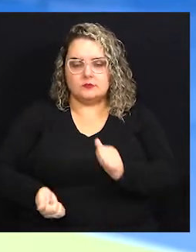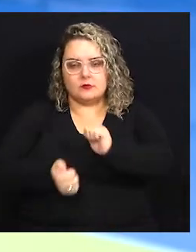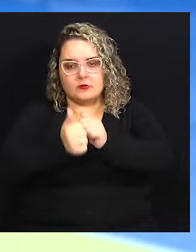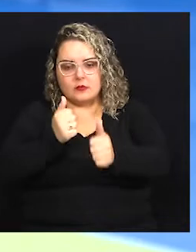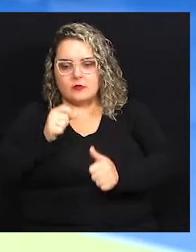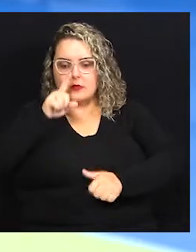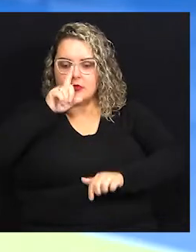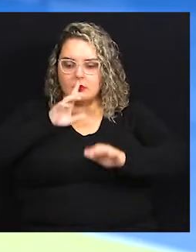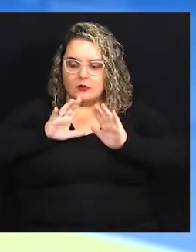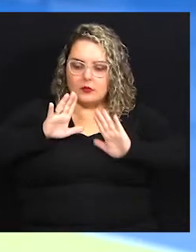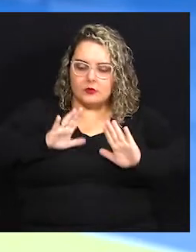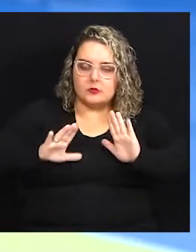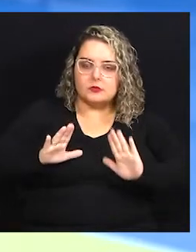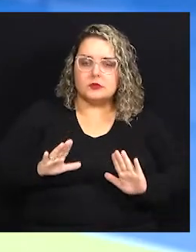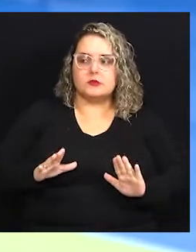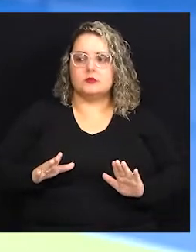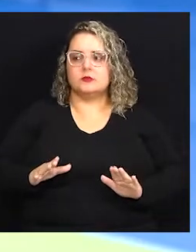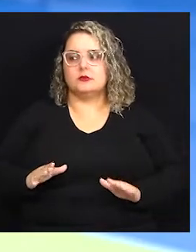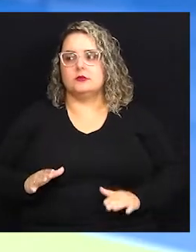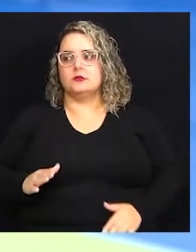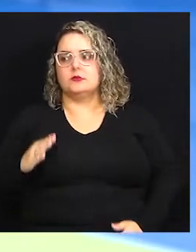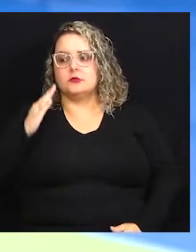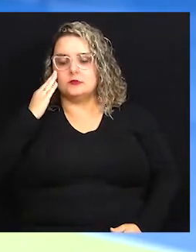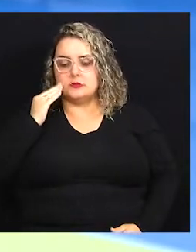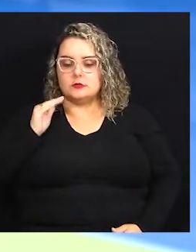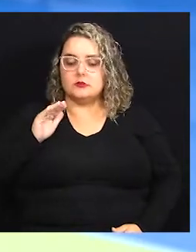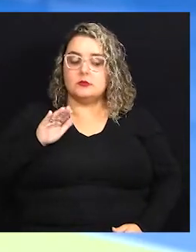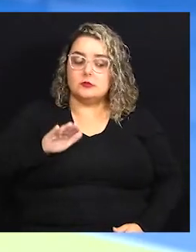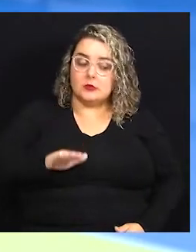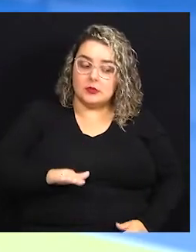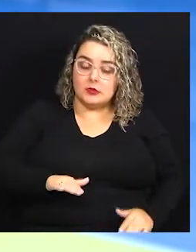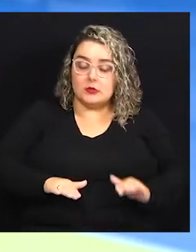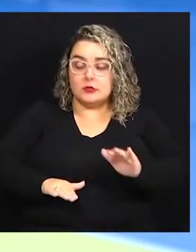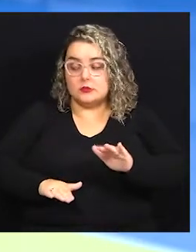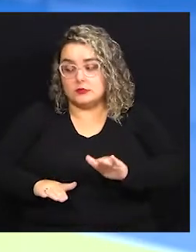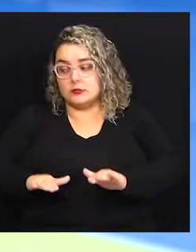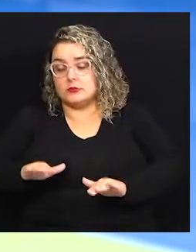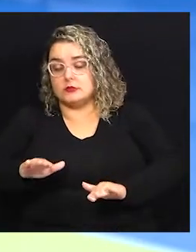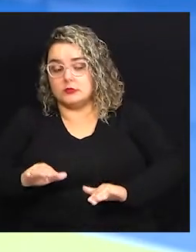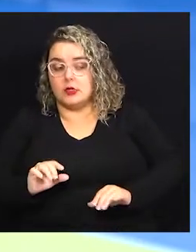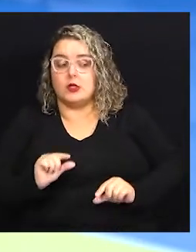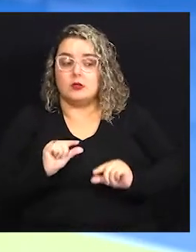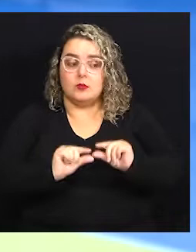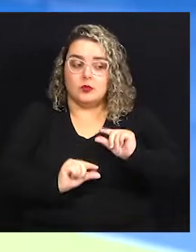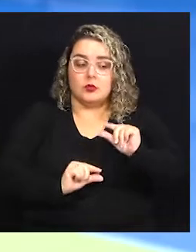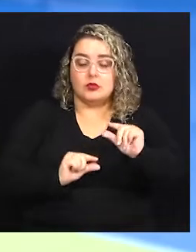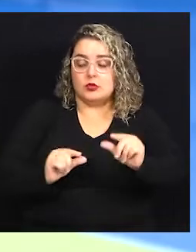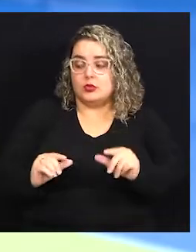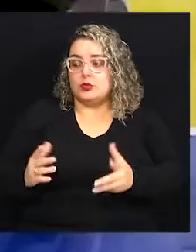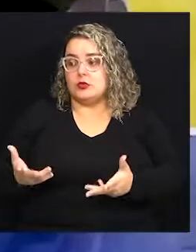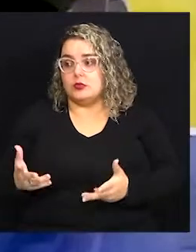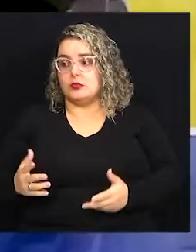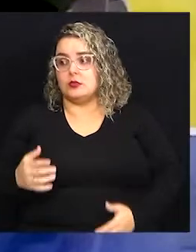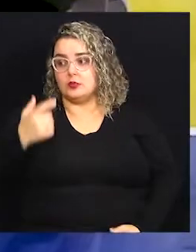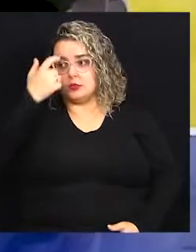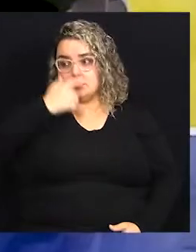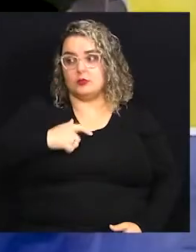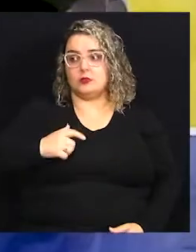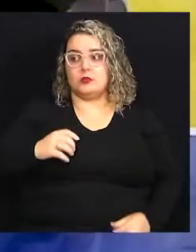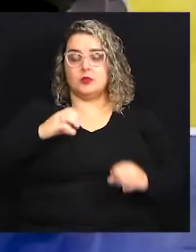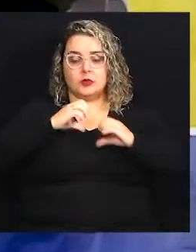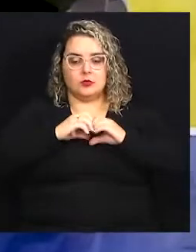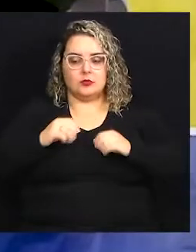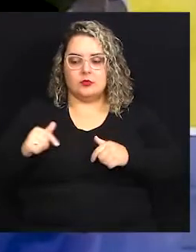cautela, né? Sabendo onde pisava, sabendo onde colocava as coisas e graças a Deus, sempre fui, graças a Deus, uma pessoa muito querida por onde eu